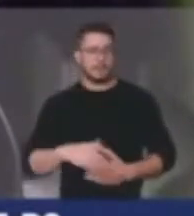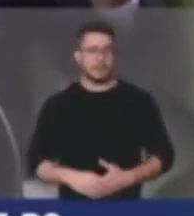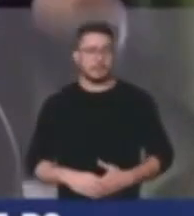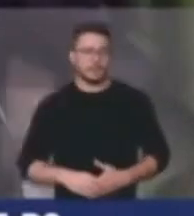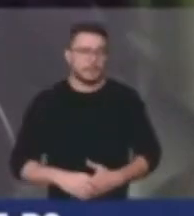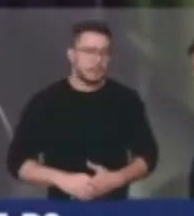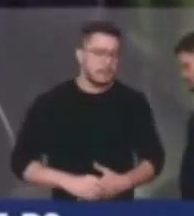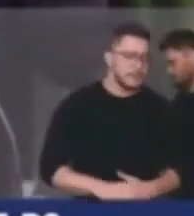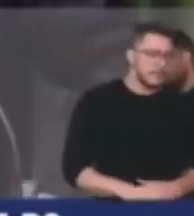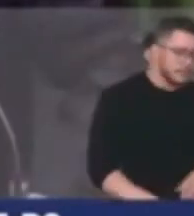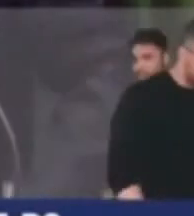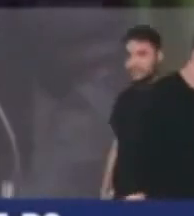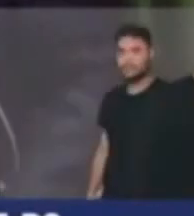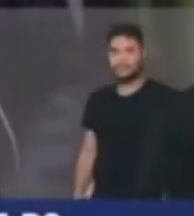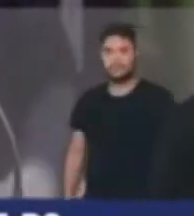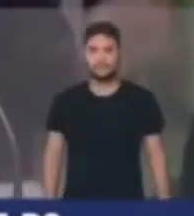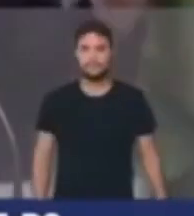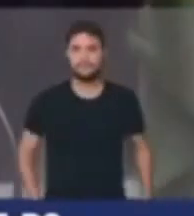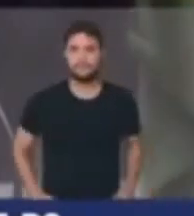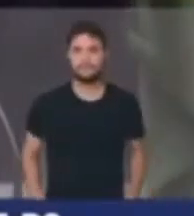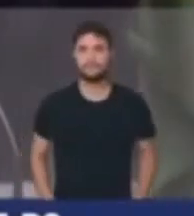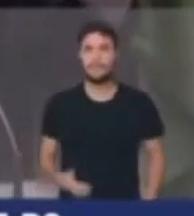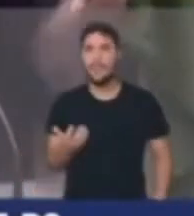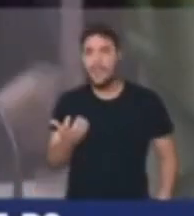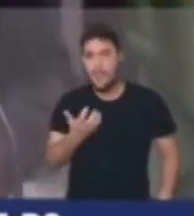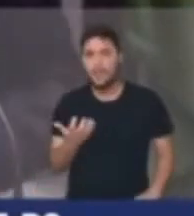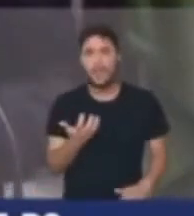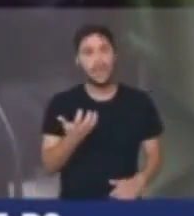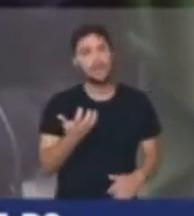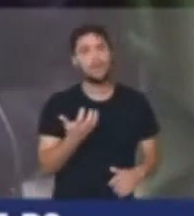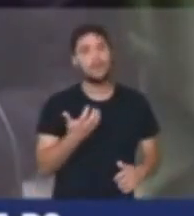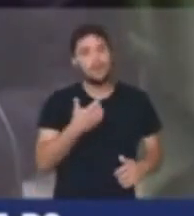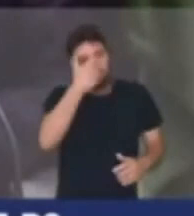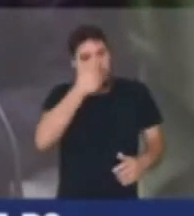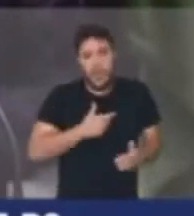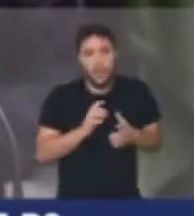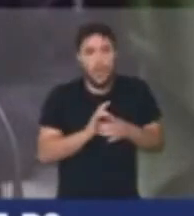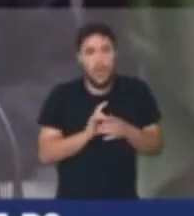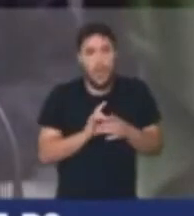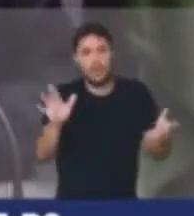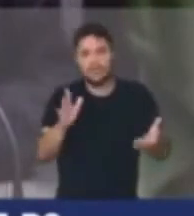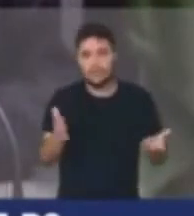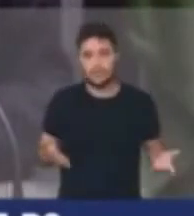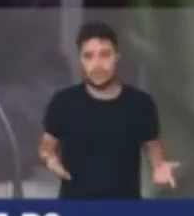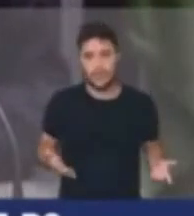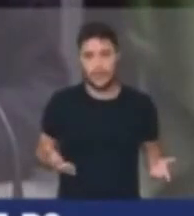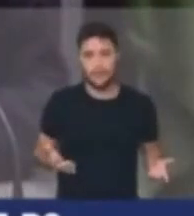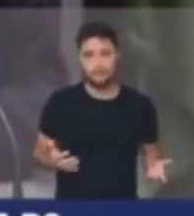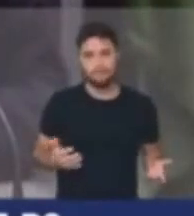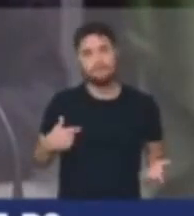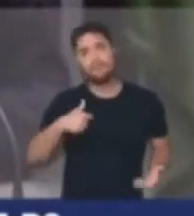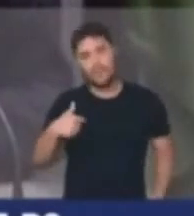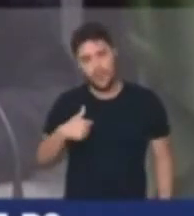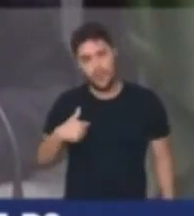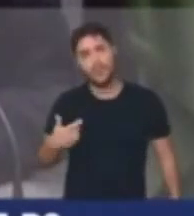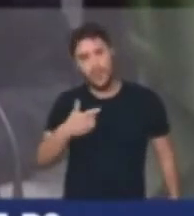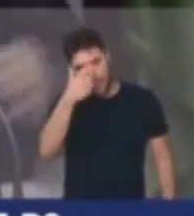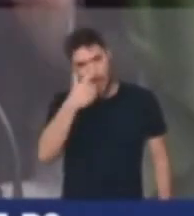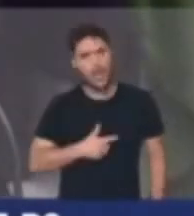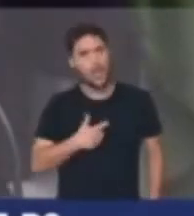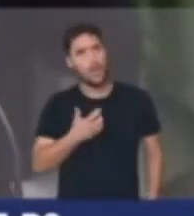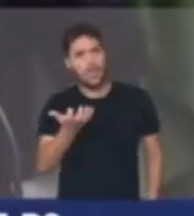a ocupar esse espaço. Eu quero, inclusive, me colocar à disposição. Quero me colocar à disposição dos